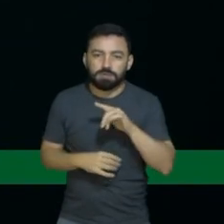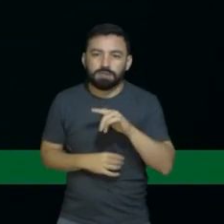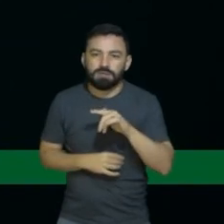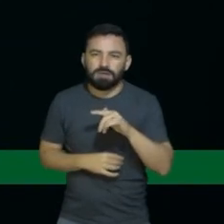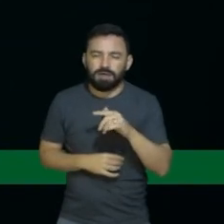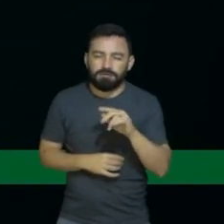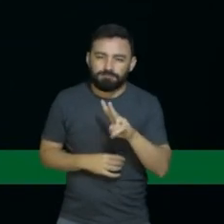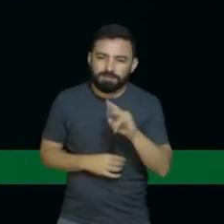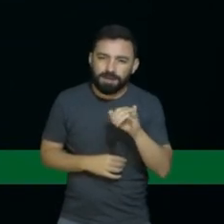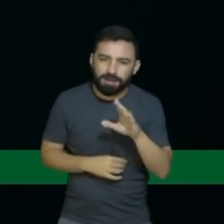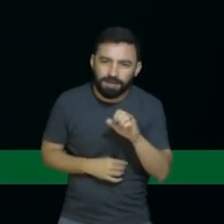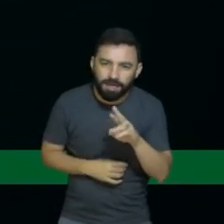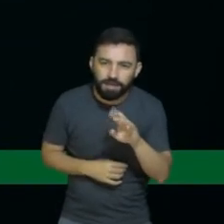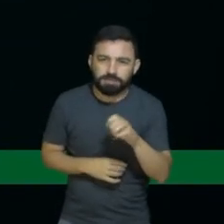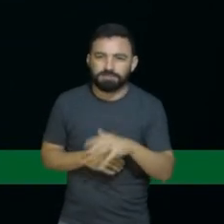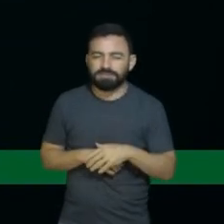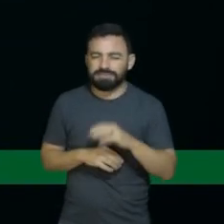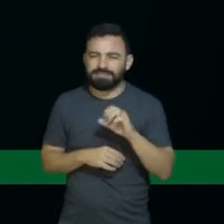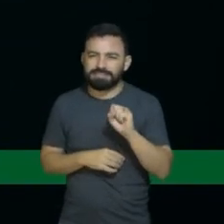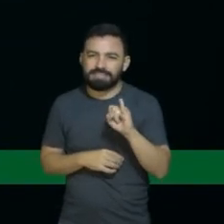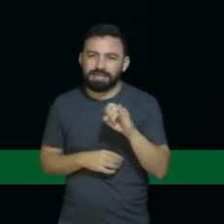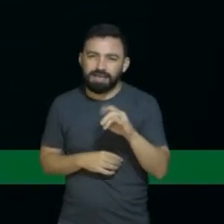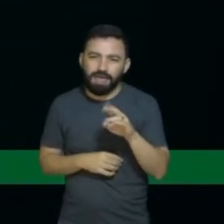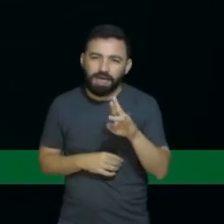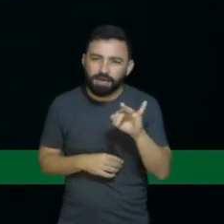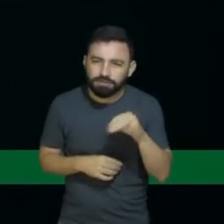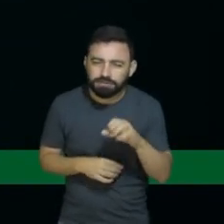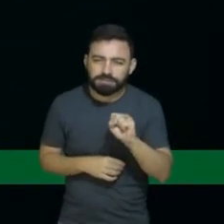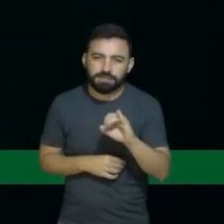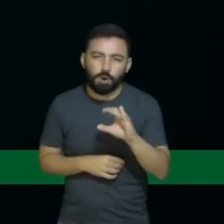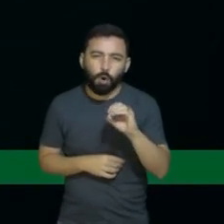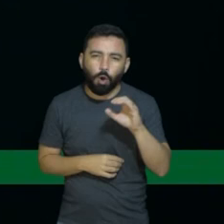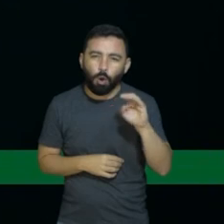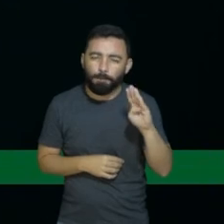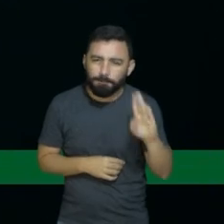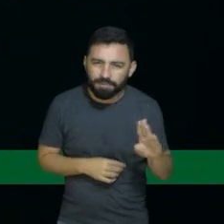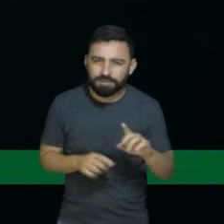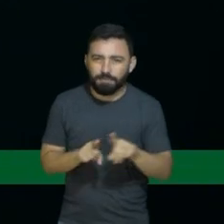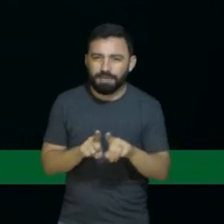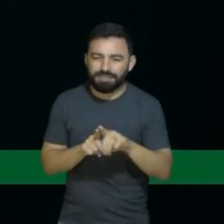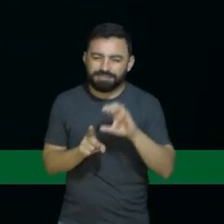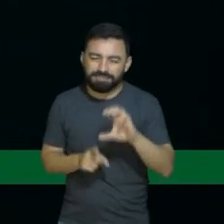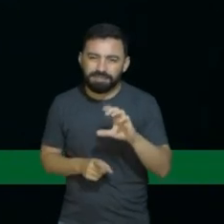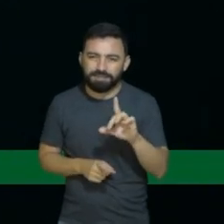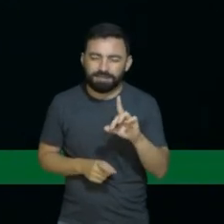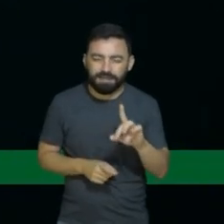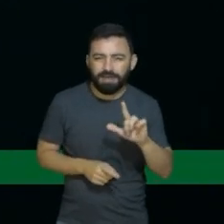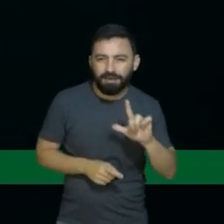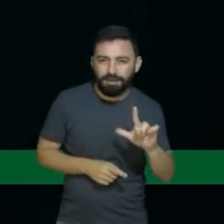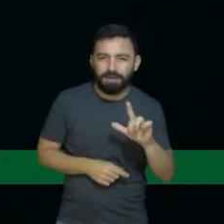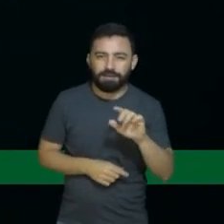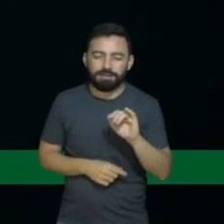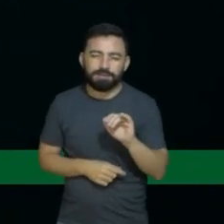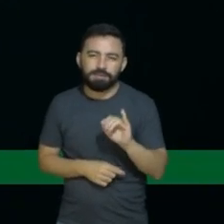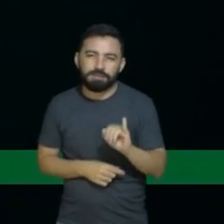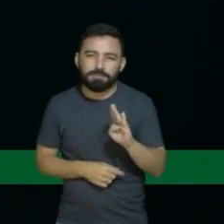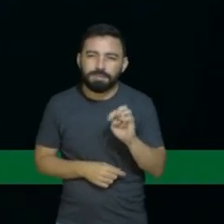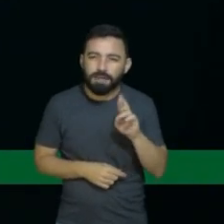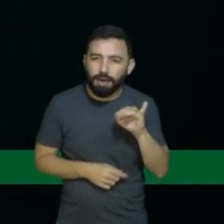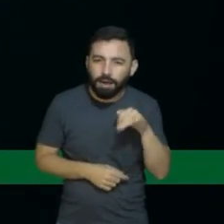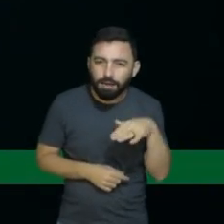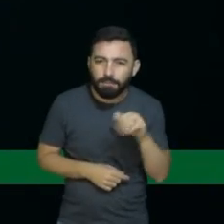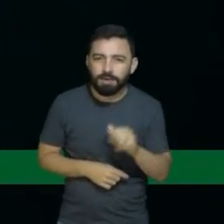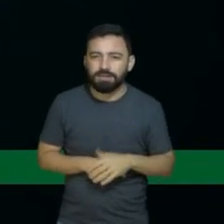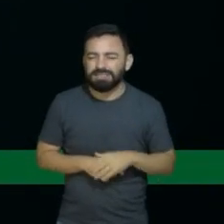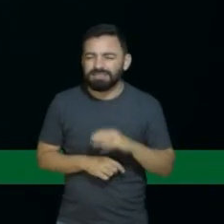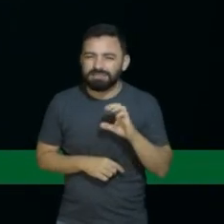a Cressol, a Unicred, a Sicred, a Sicoob, a CDL de Ibirama, a CDL de Presidente Getúlio, a CDL de José Boté, a CDL